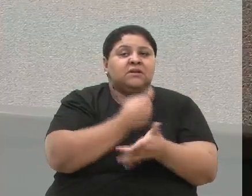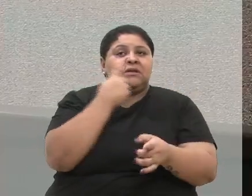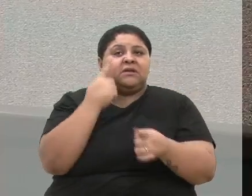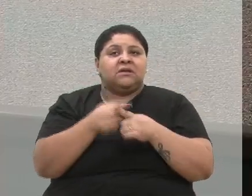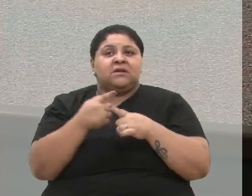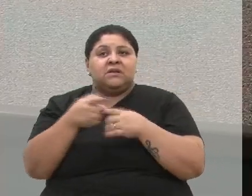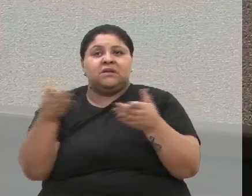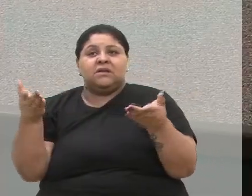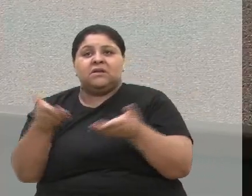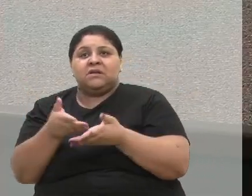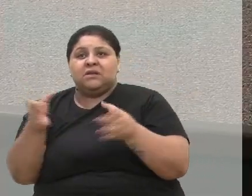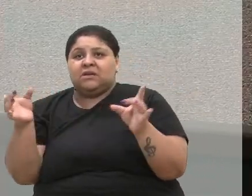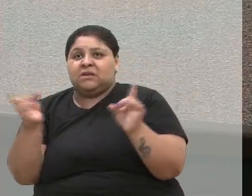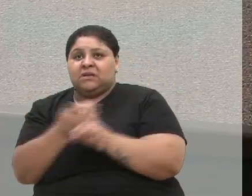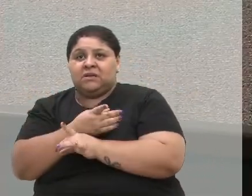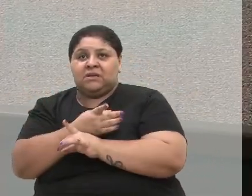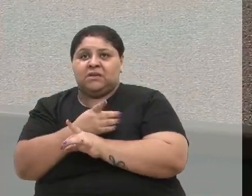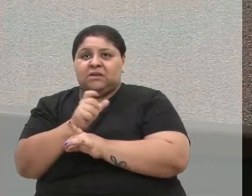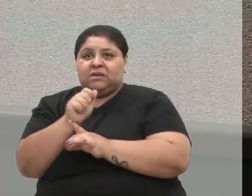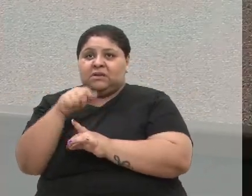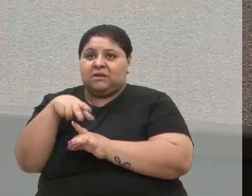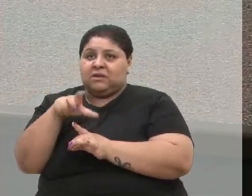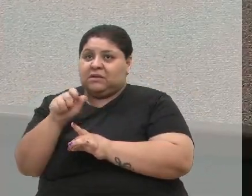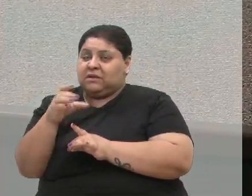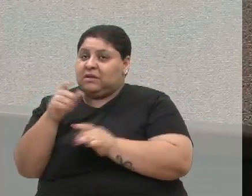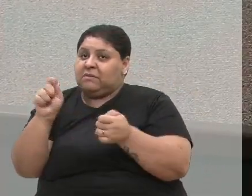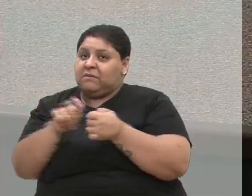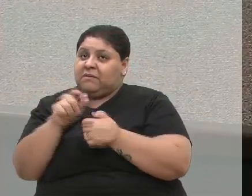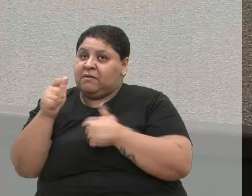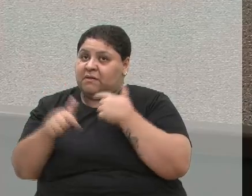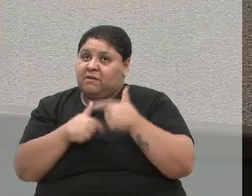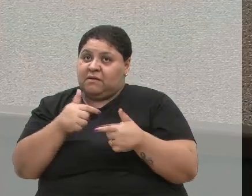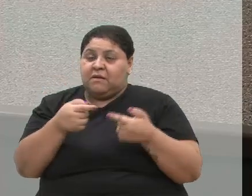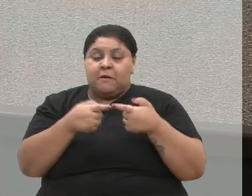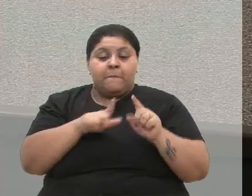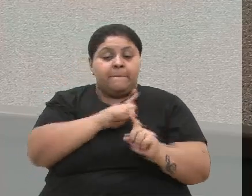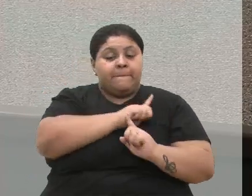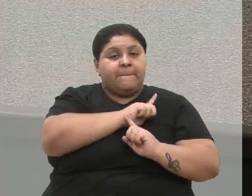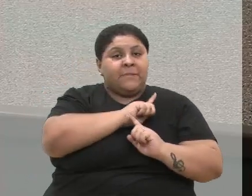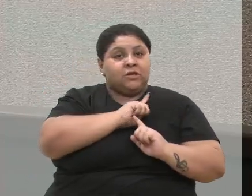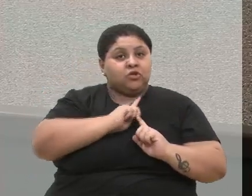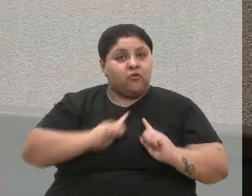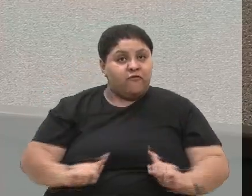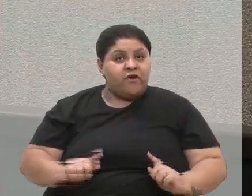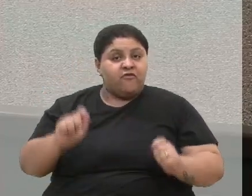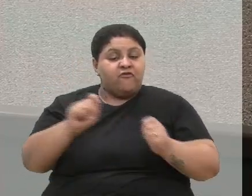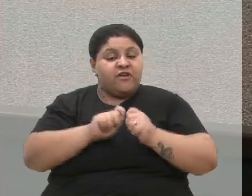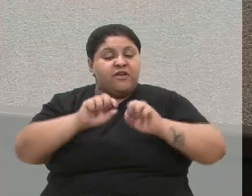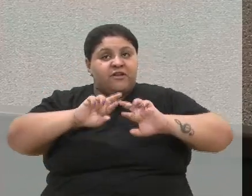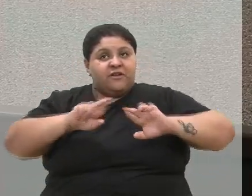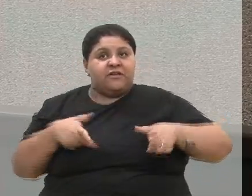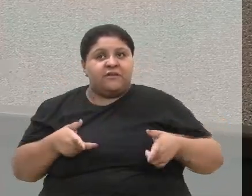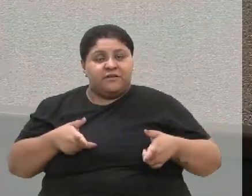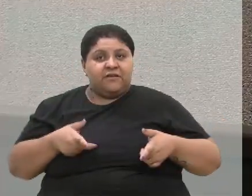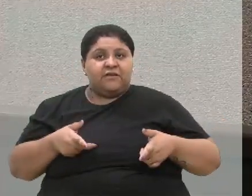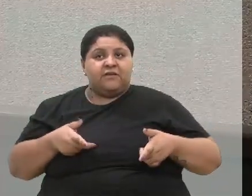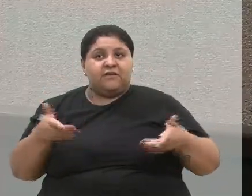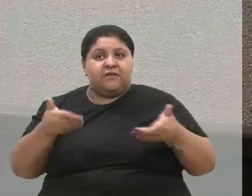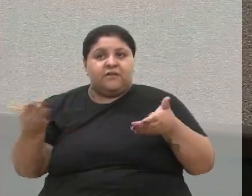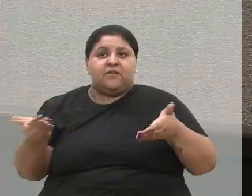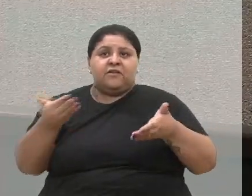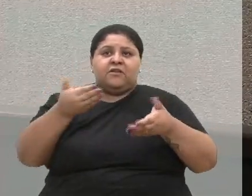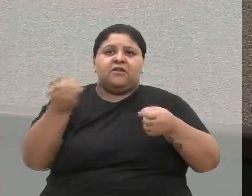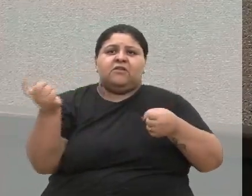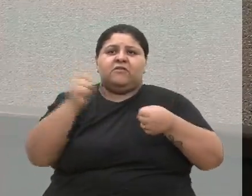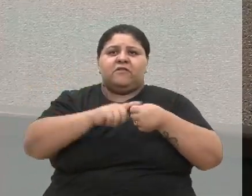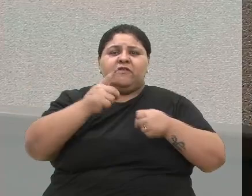estava apto com a ANAC para fazer o serviço. Mas o governo municipal fez de forma diferente. Agora, voltando à fala da vereadora Tati, quero